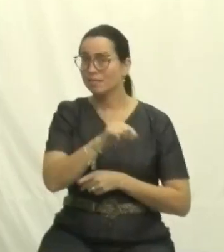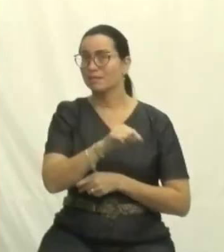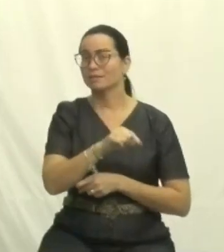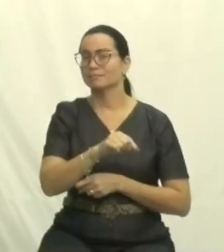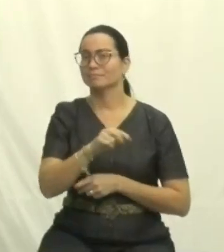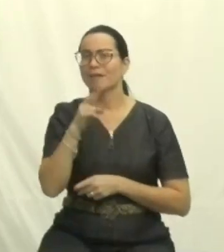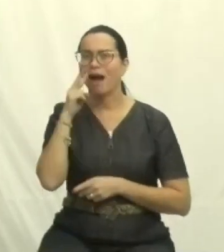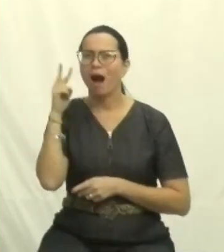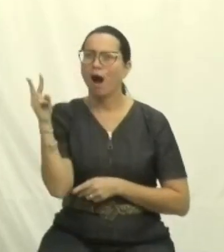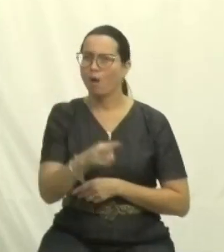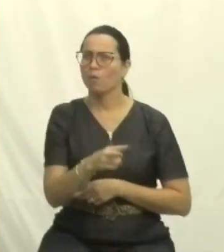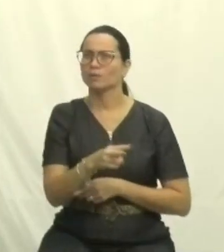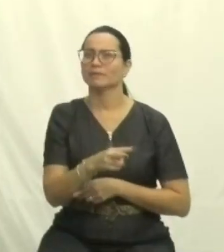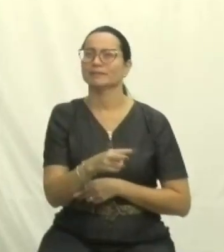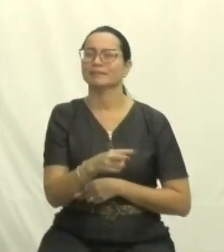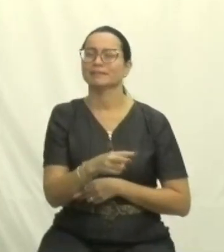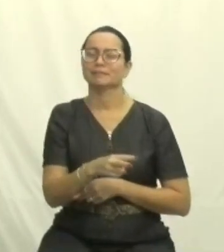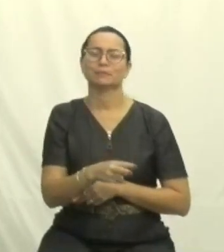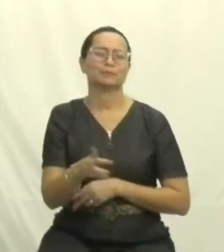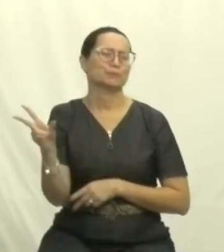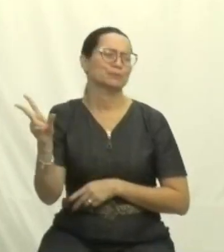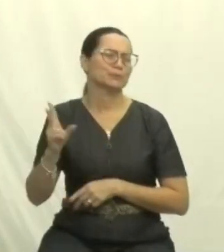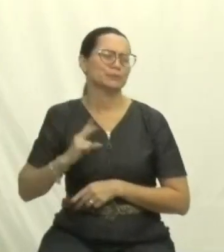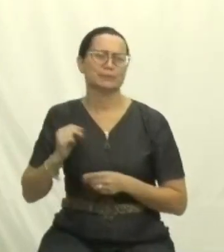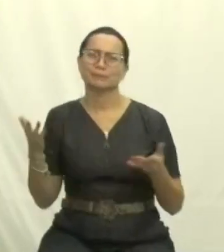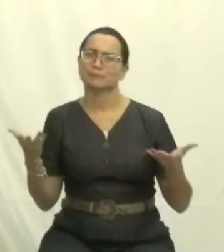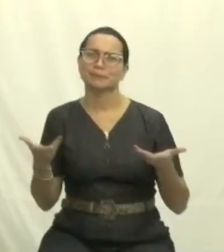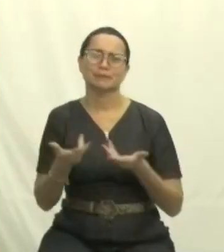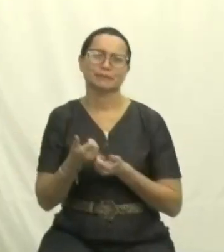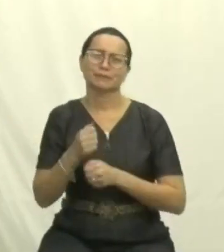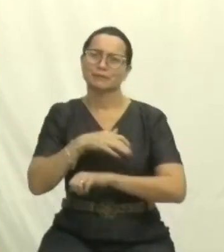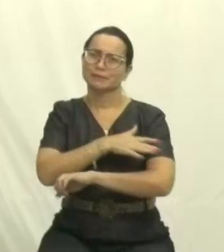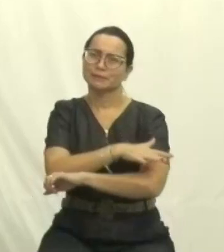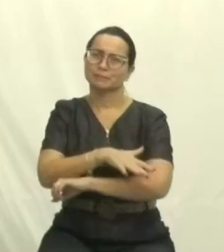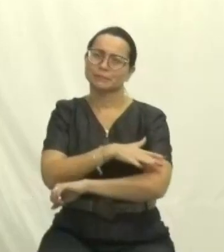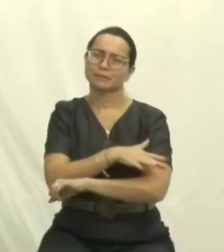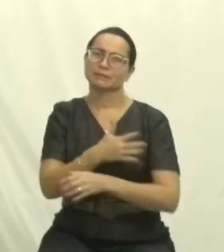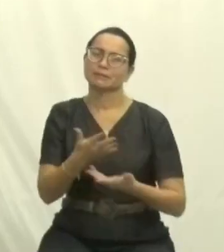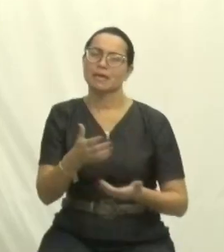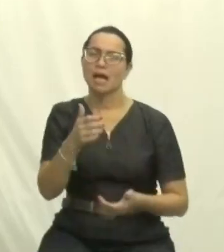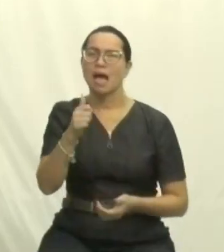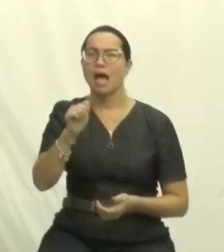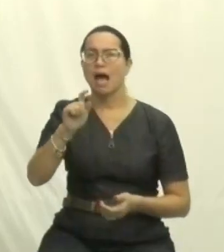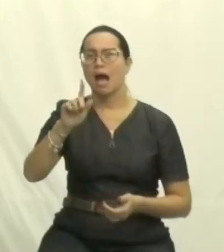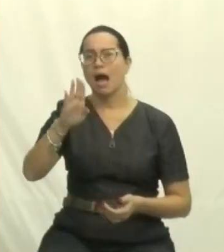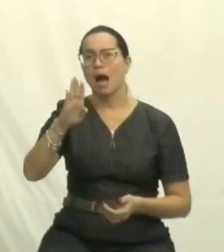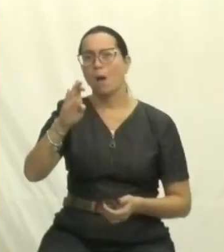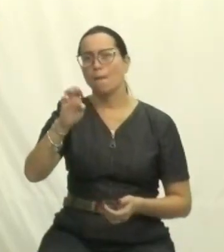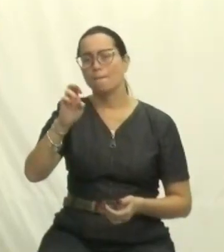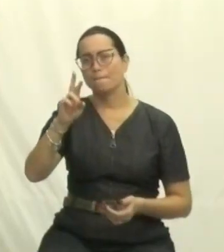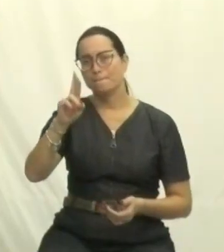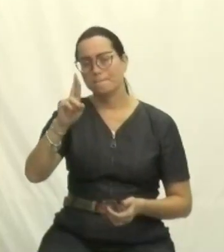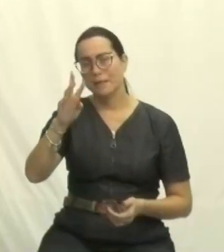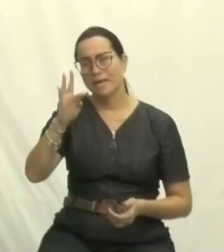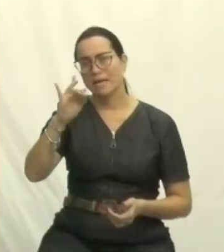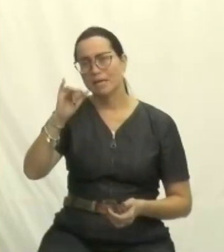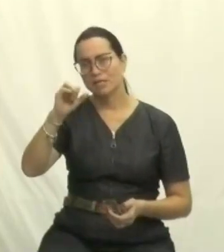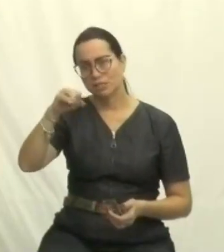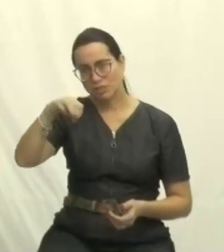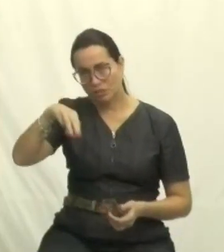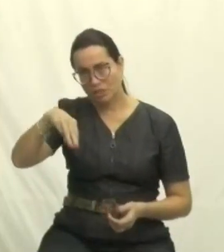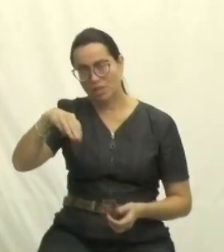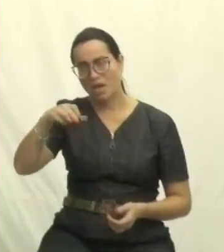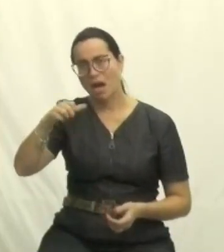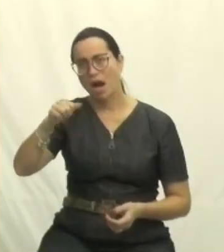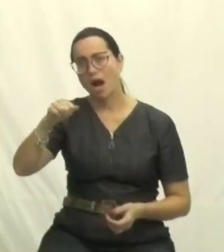verifique a genialidade que é aquele parque Albert Einstein que nós temos aqui em Criciúma. Então, um projeto